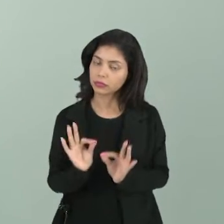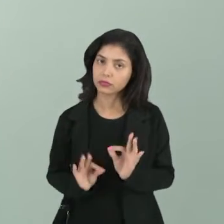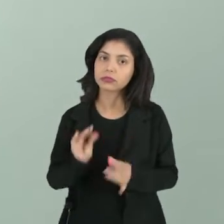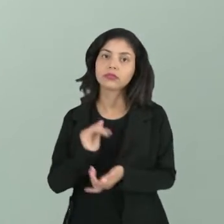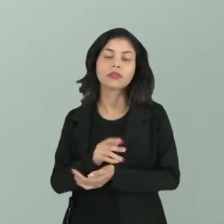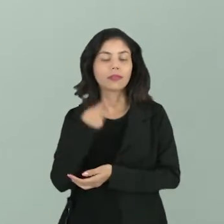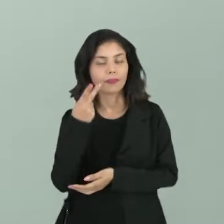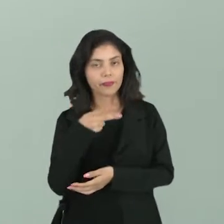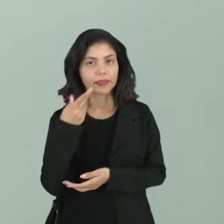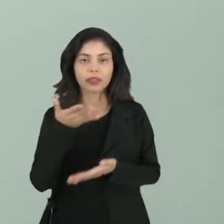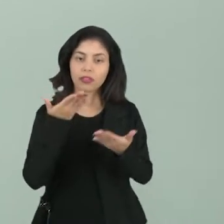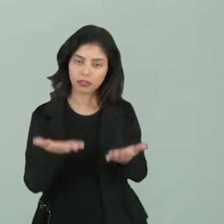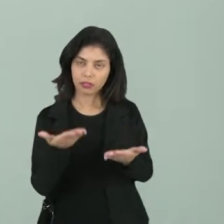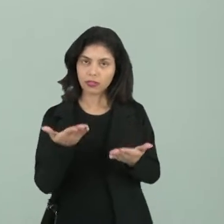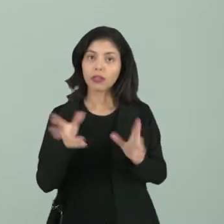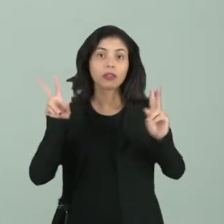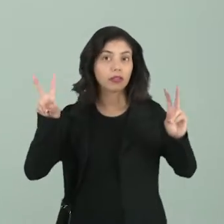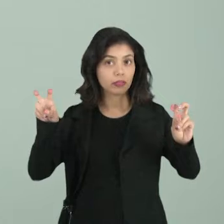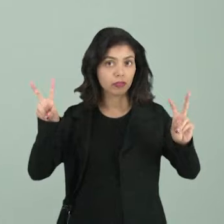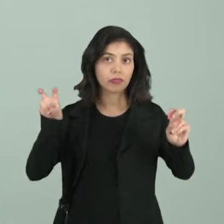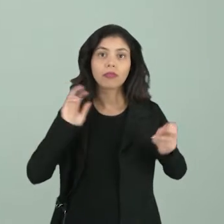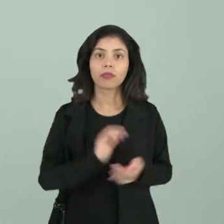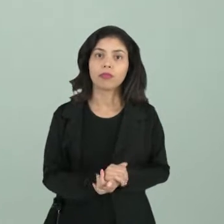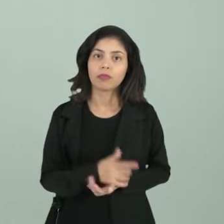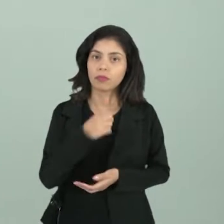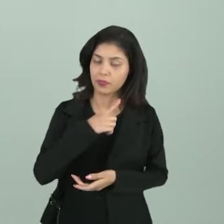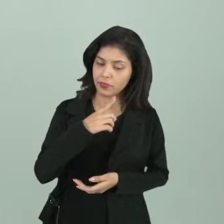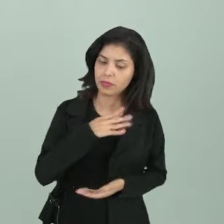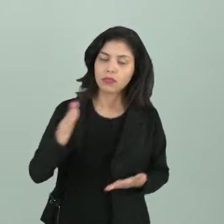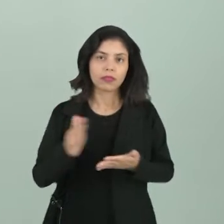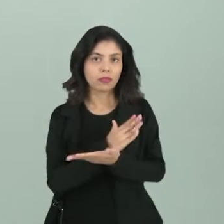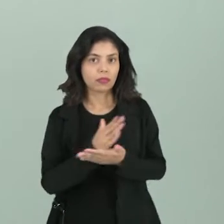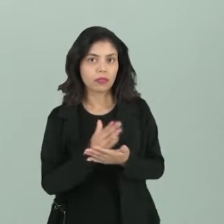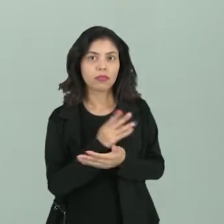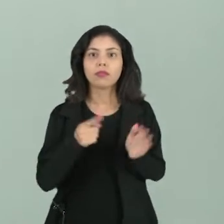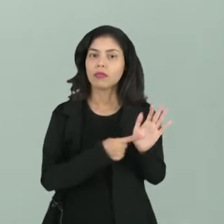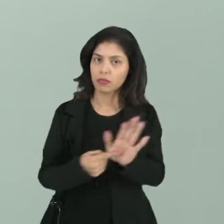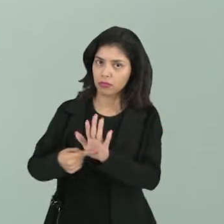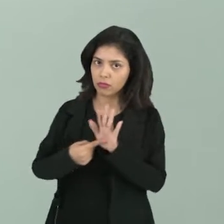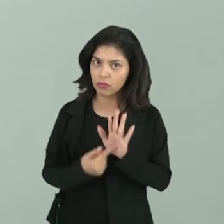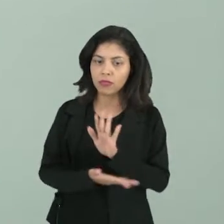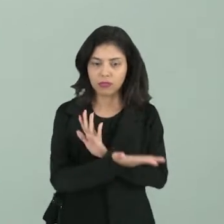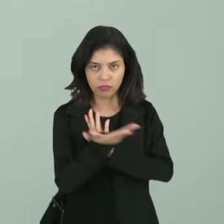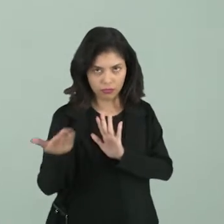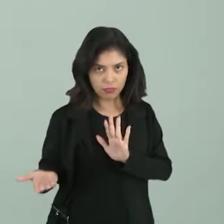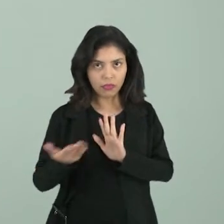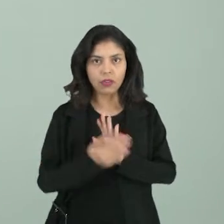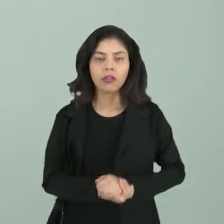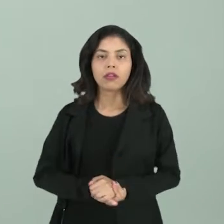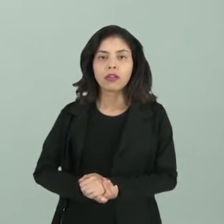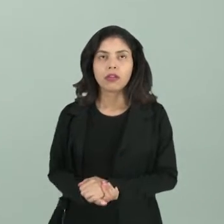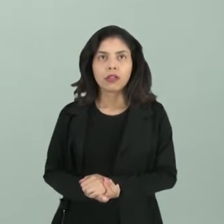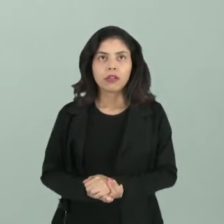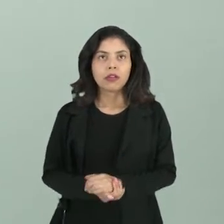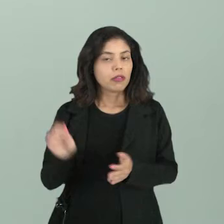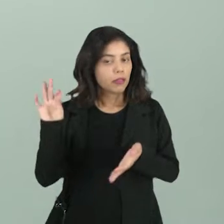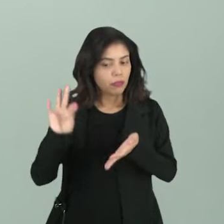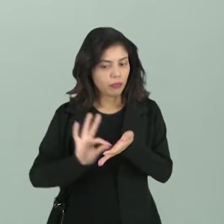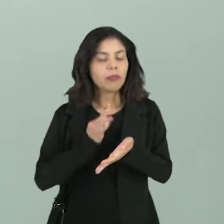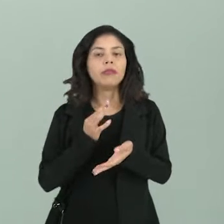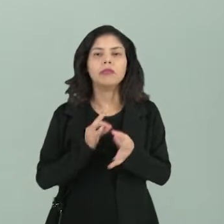considerações a respeito deste assunto, eu tenho algumas recomendações para você.